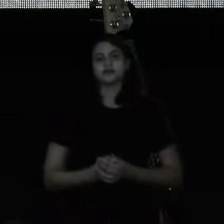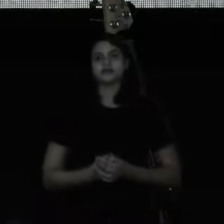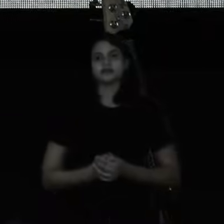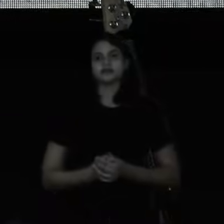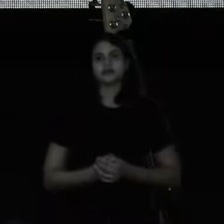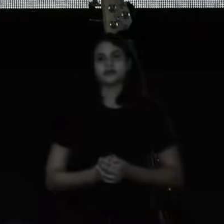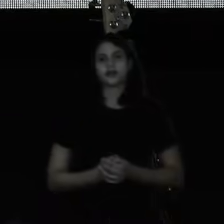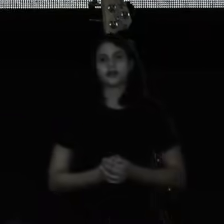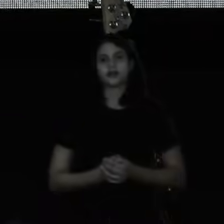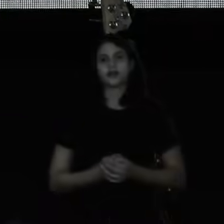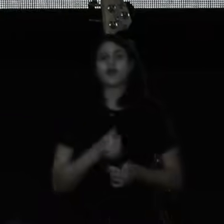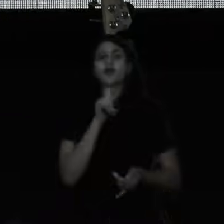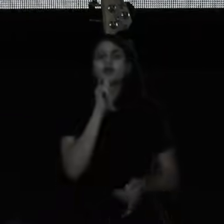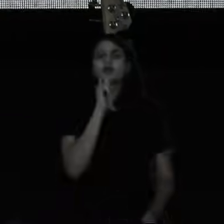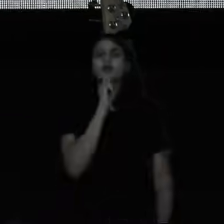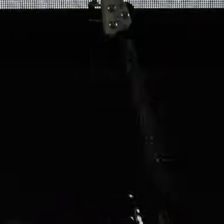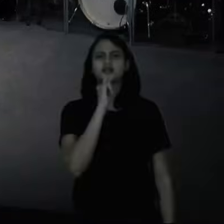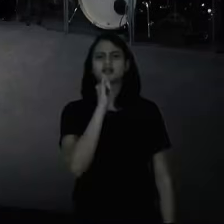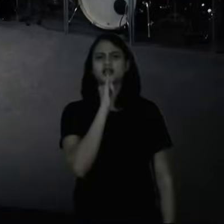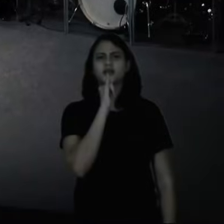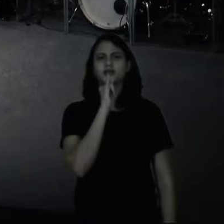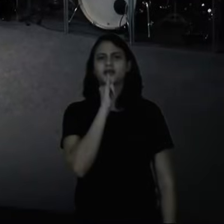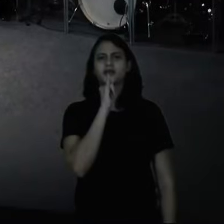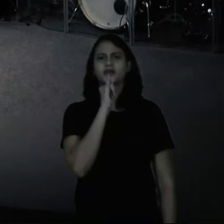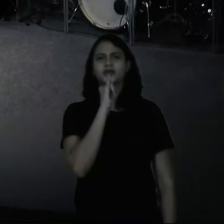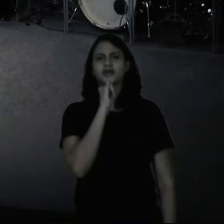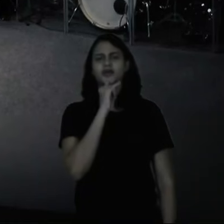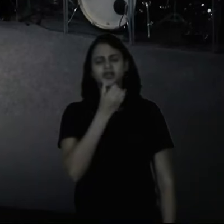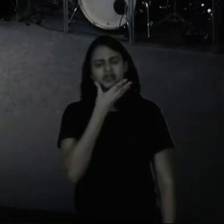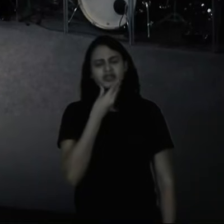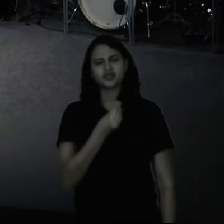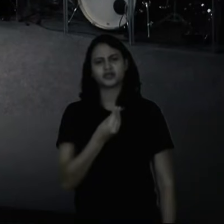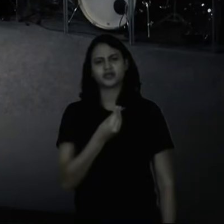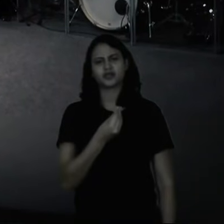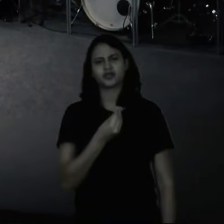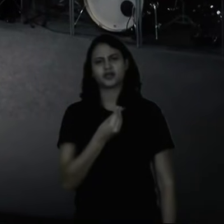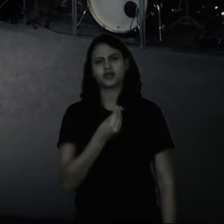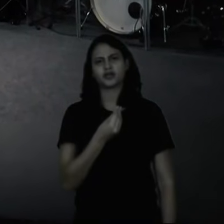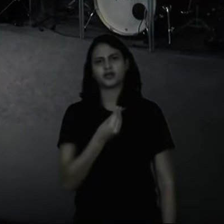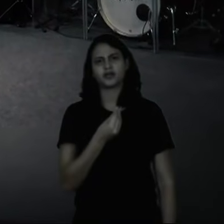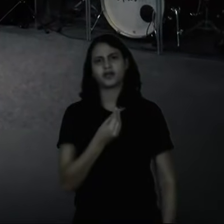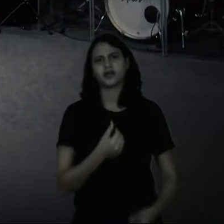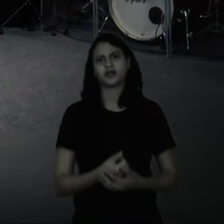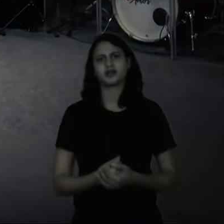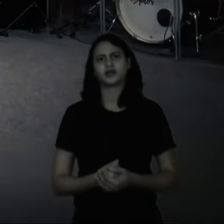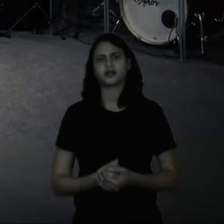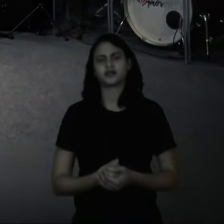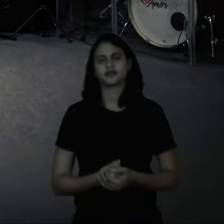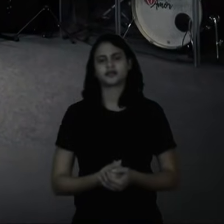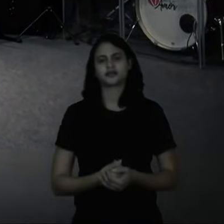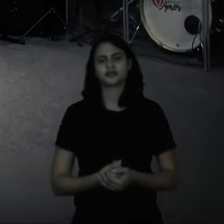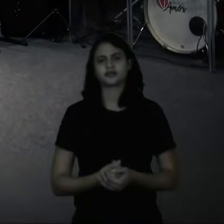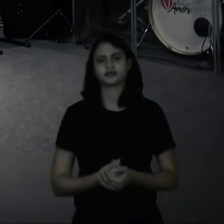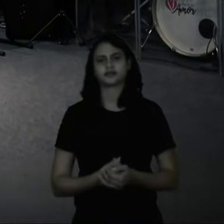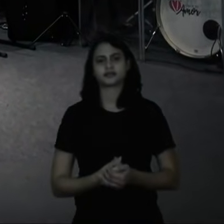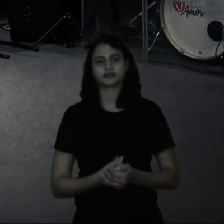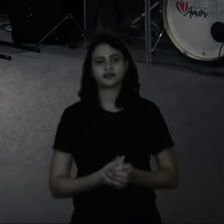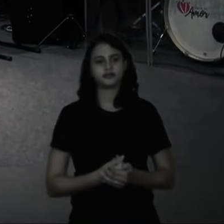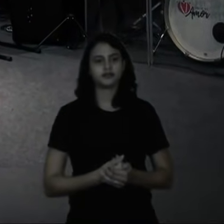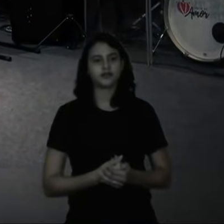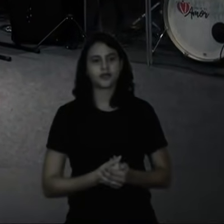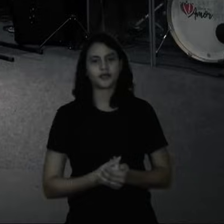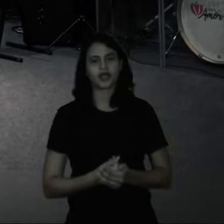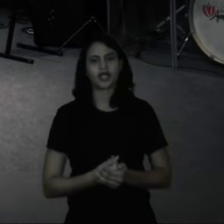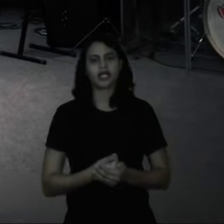Há um exemplo chamado de um homem chamado o pai de David Brainerd. Ele